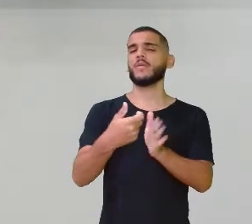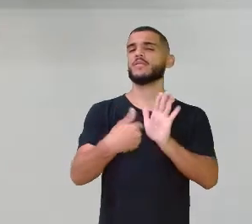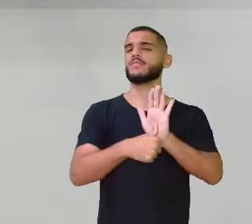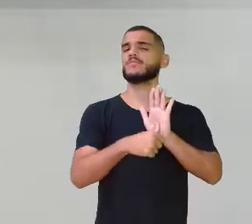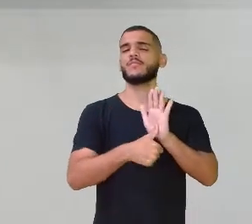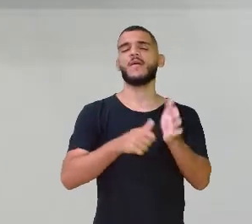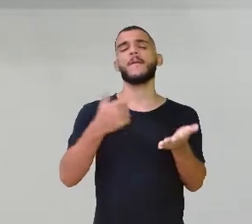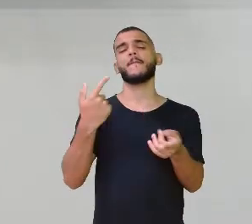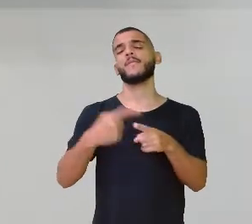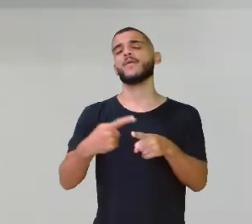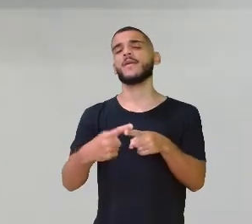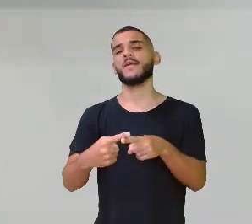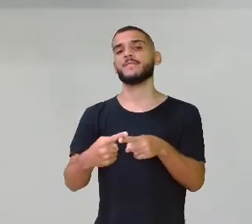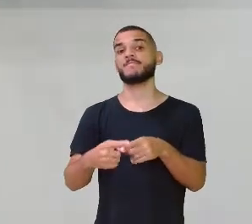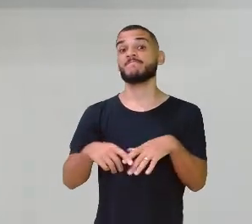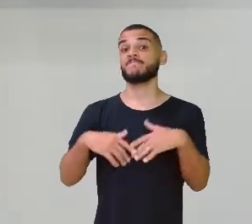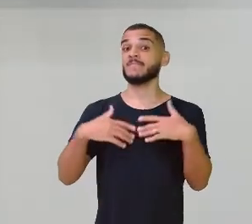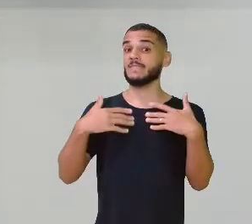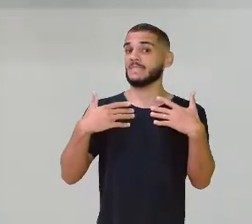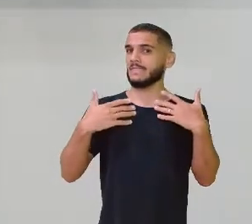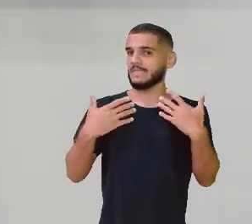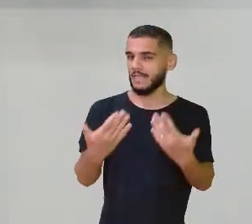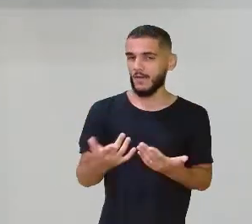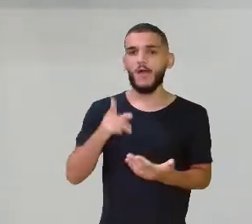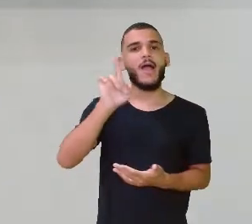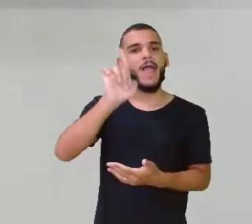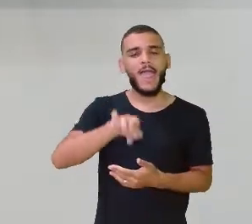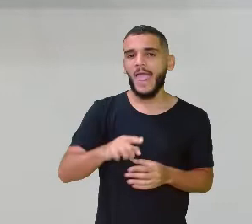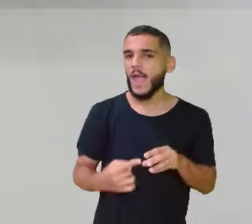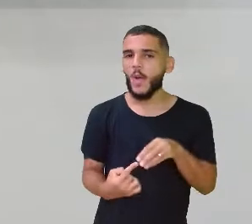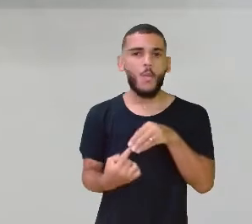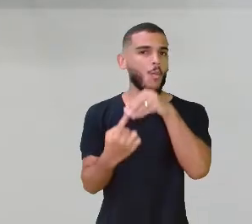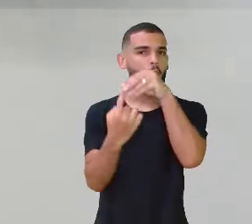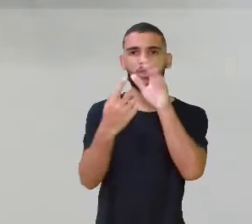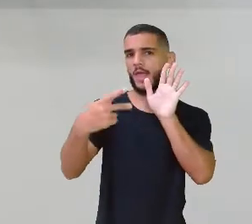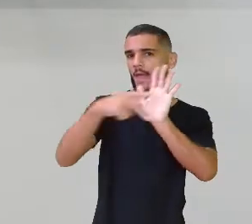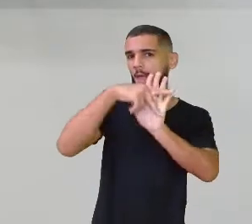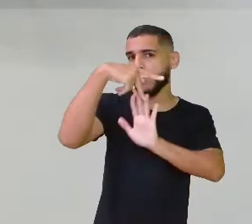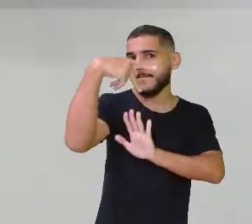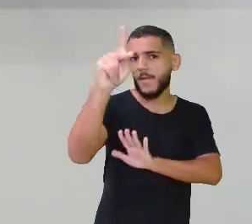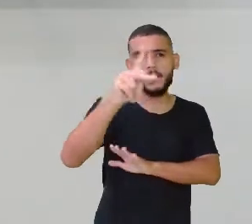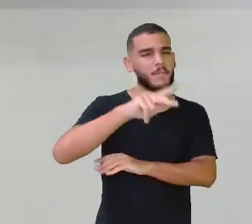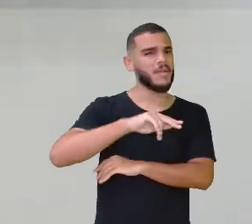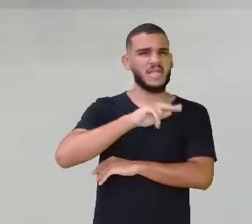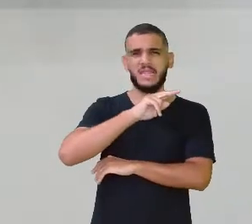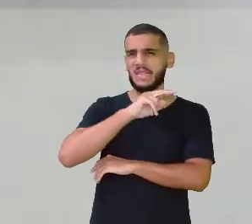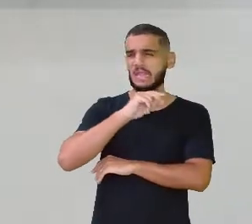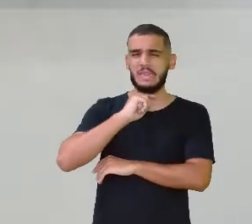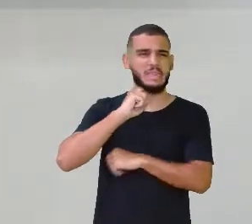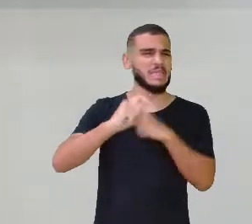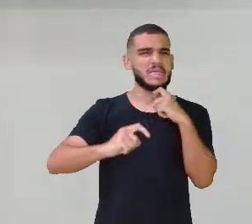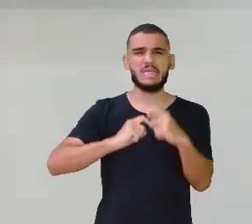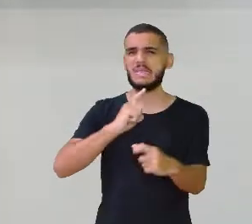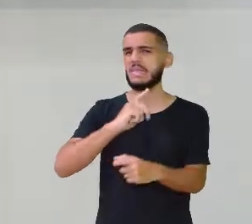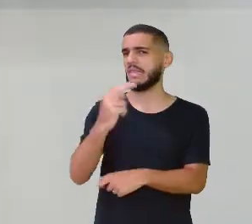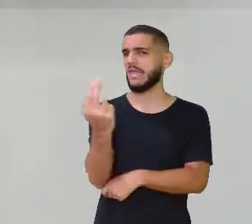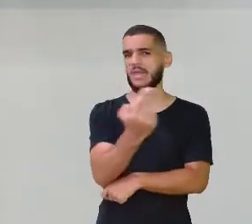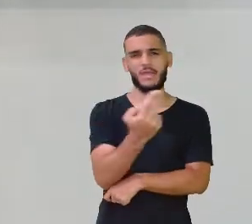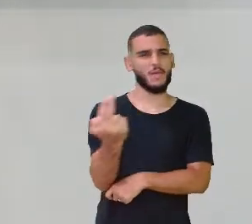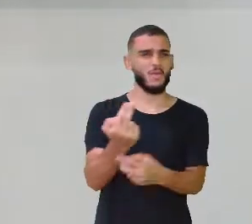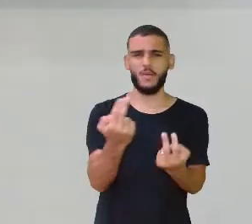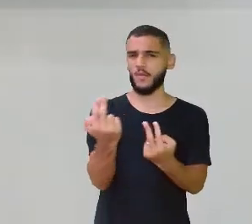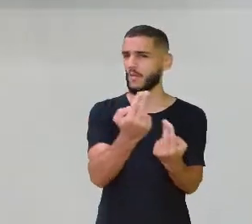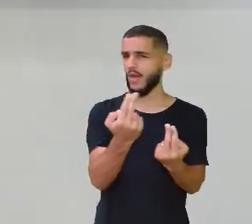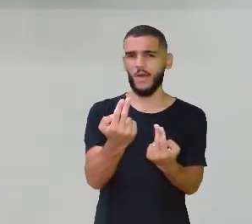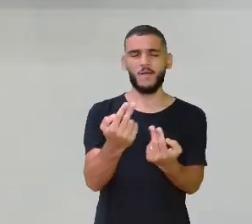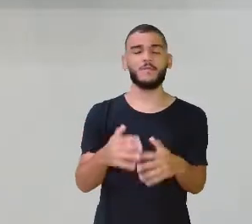identidade? Porque nossa digital, ela é única, gente, é sua, é exclusiva, ninguém vai ter um igual à sua. E a outra coisa